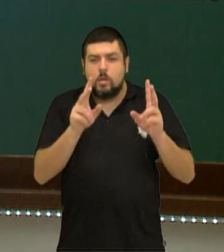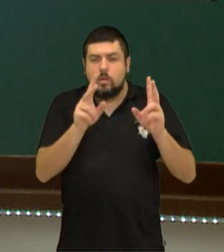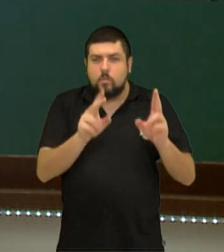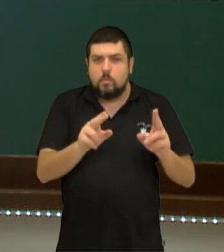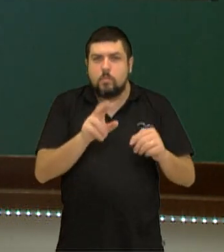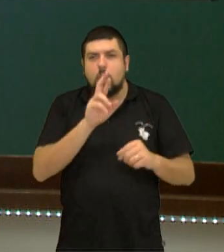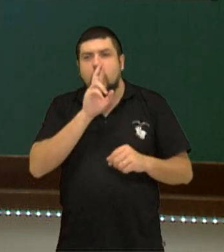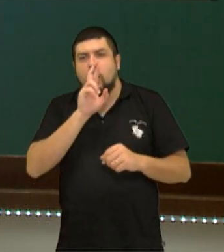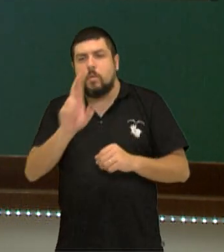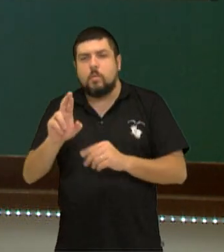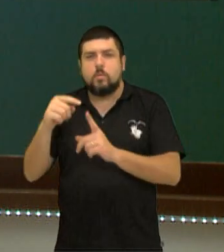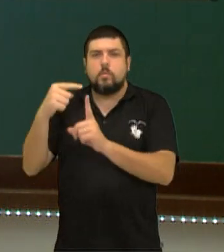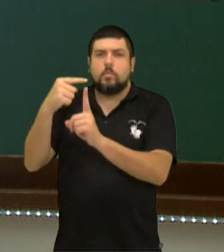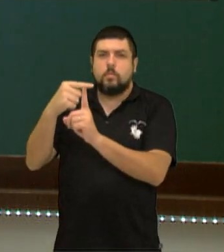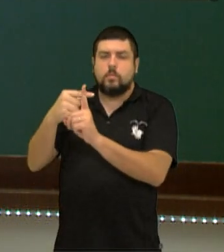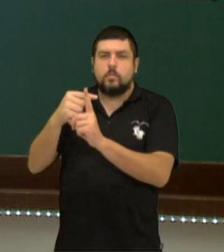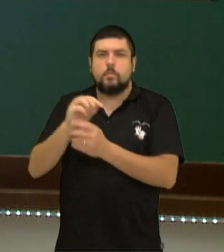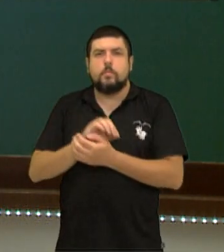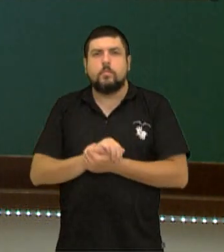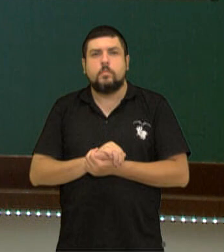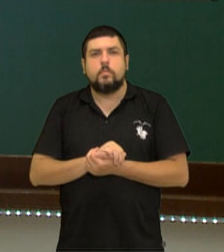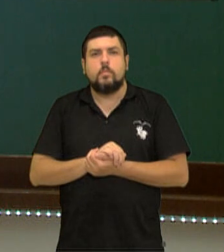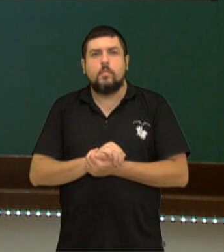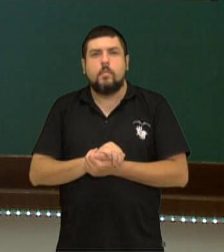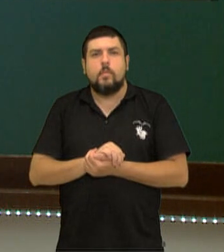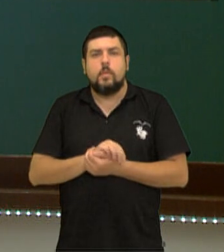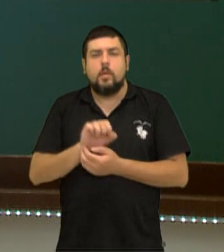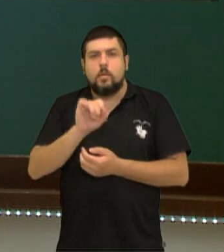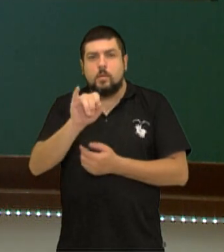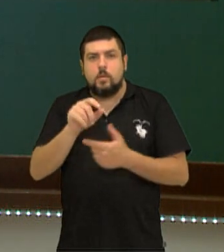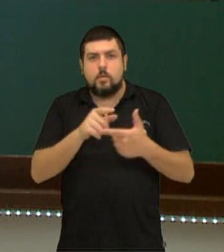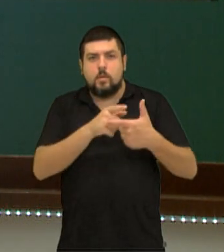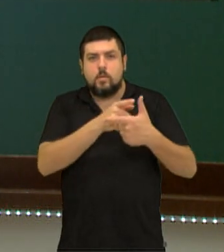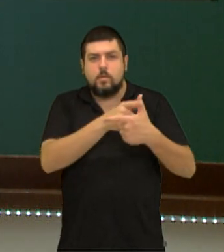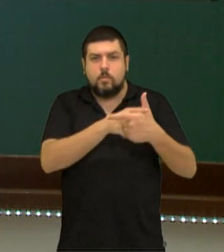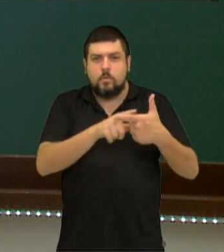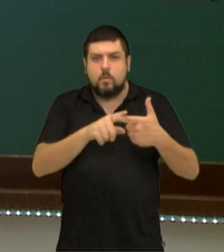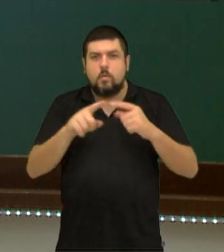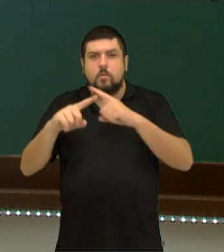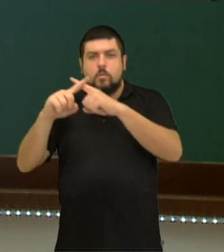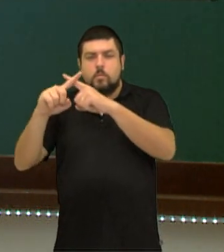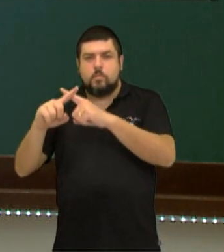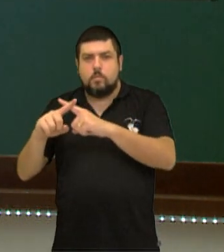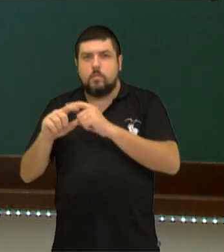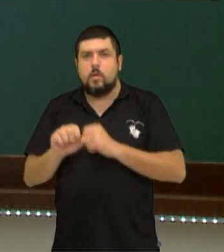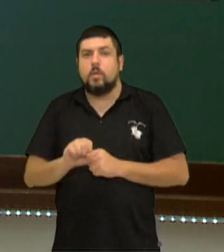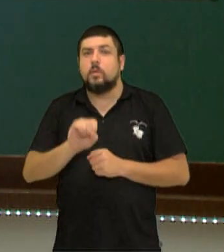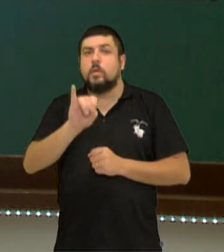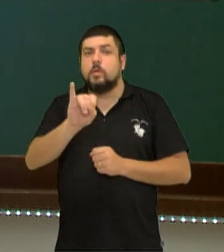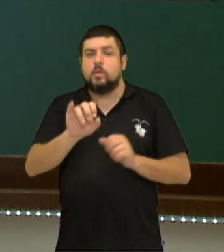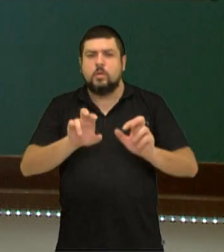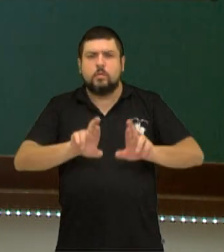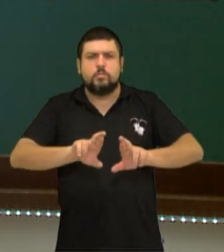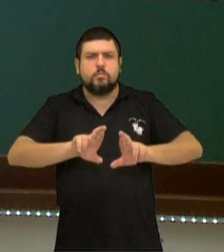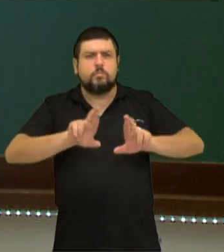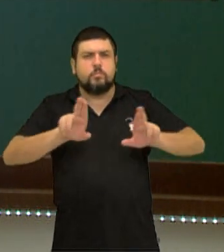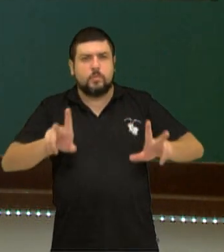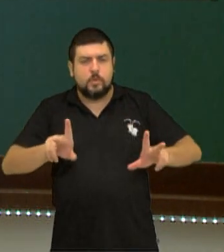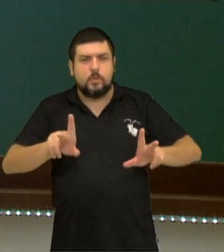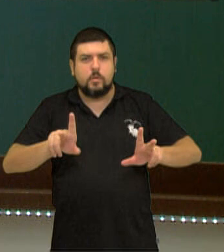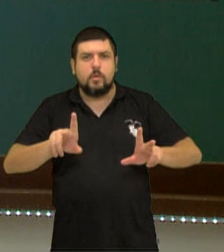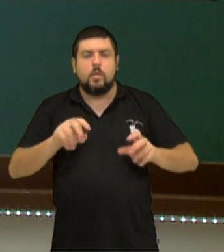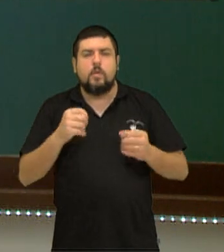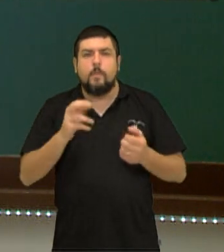fica positivo. Na divisão e na multiplicação, quando eu tenho sinais diferentes,